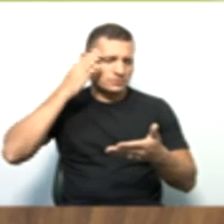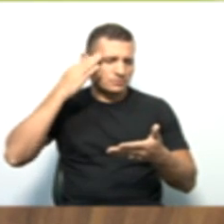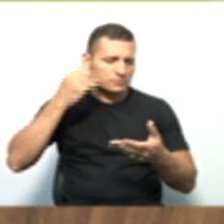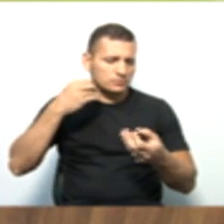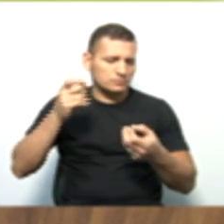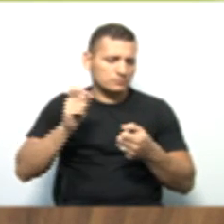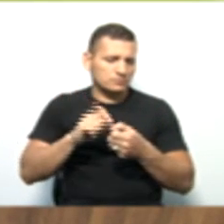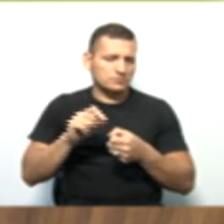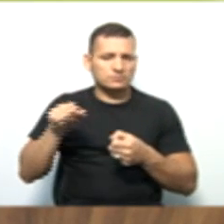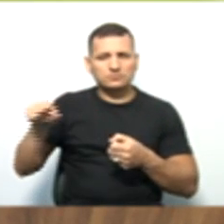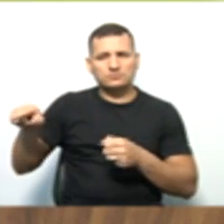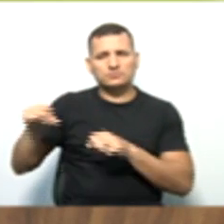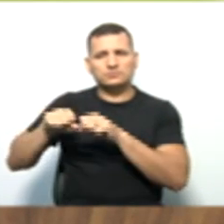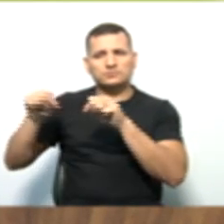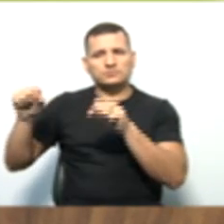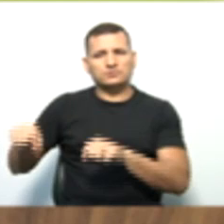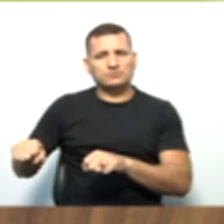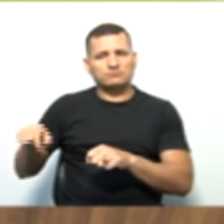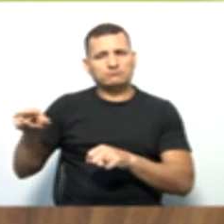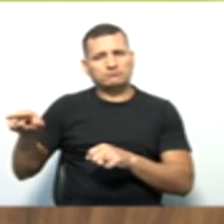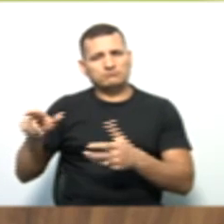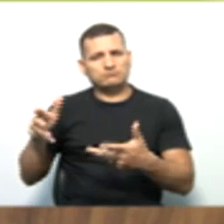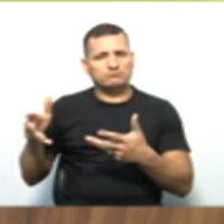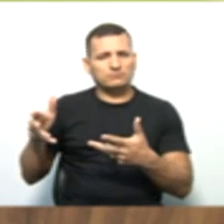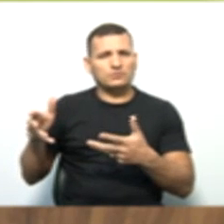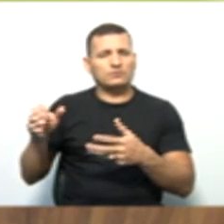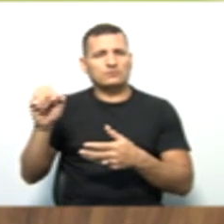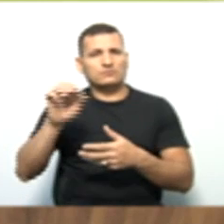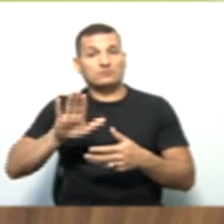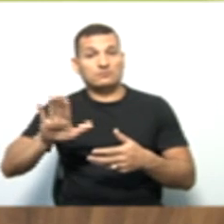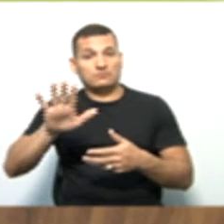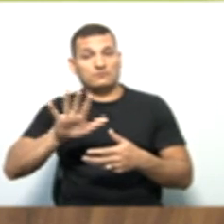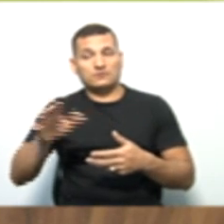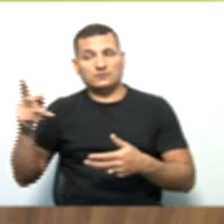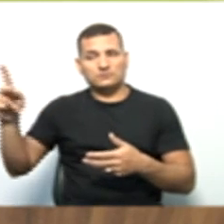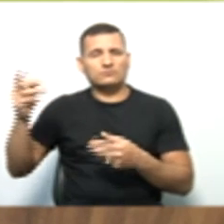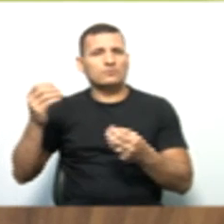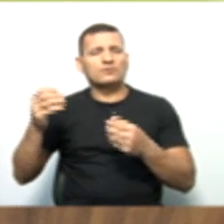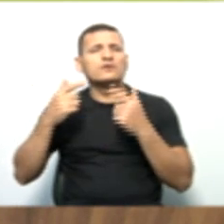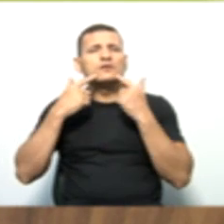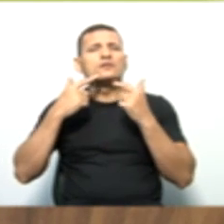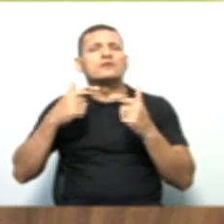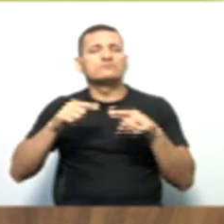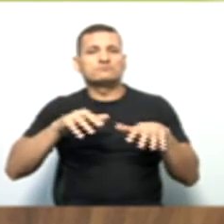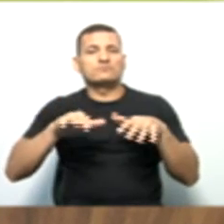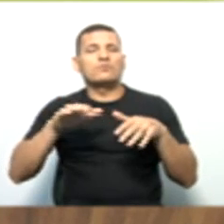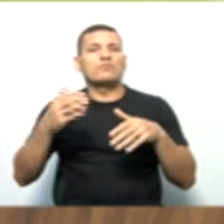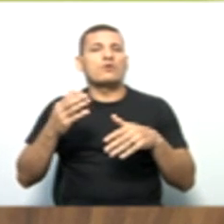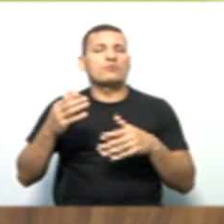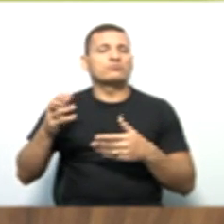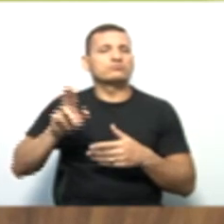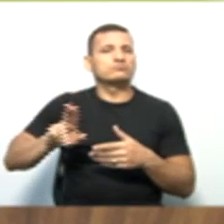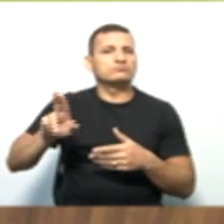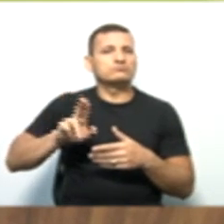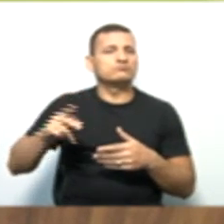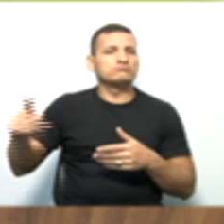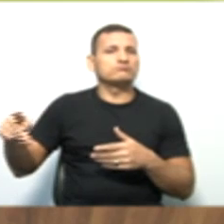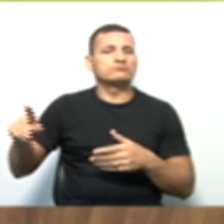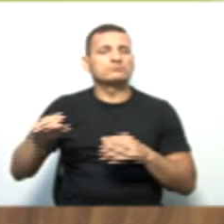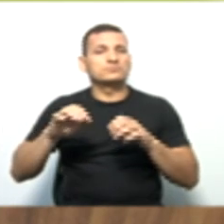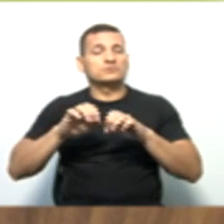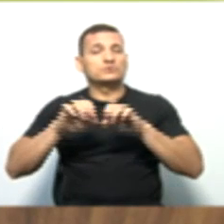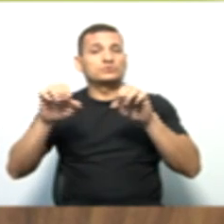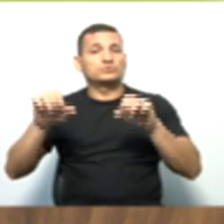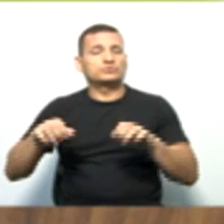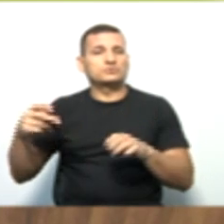projeto realmente, né? Como foi criada a interface dele, né? Que linguagem de programação foi utilizado, como é a estrutura de